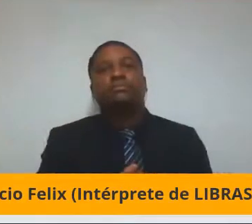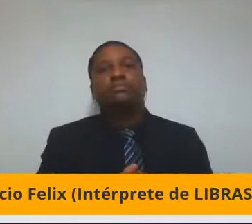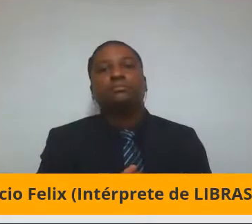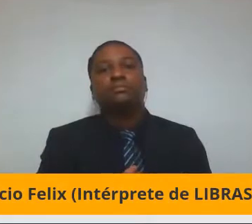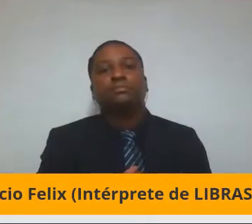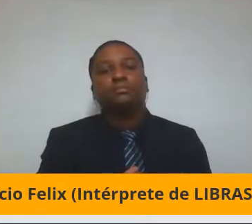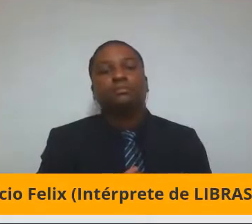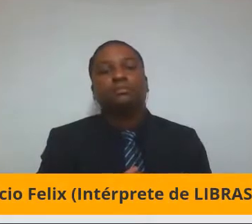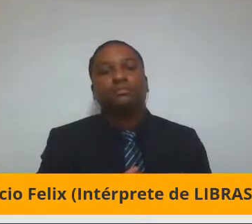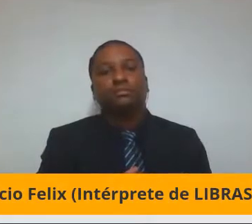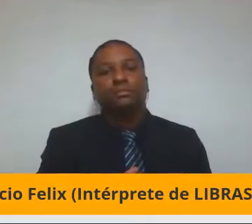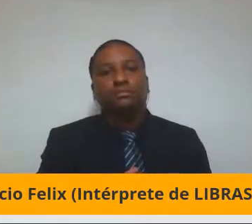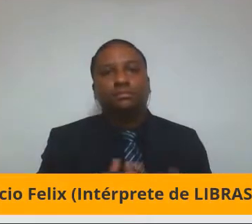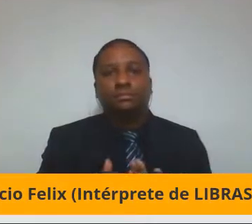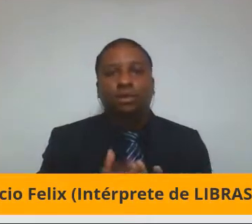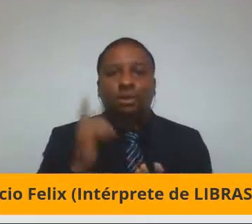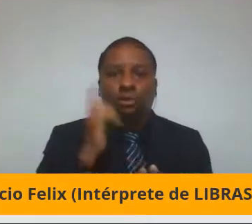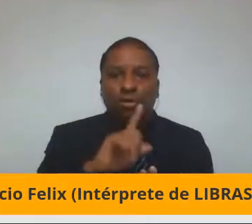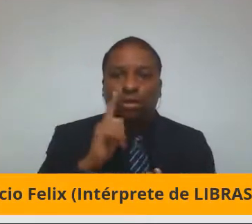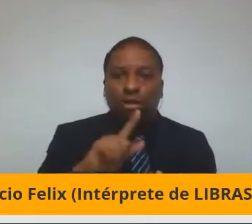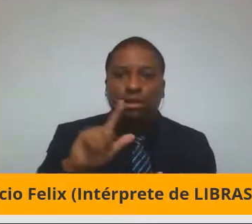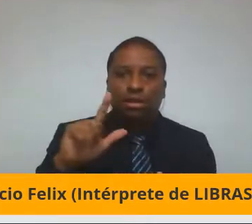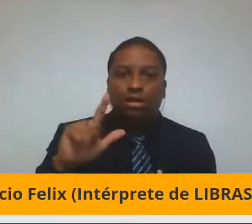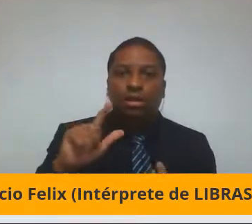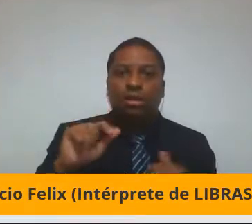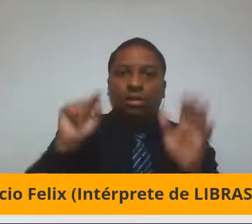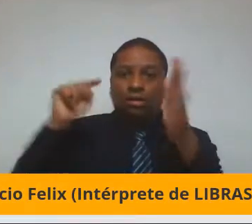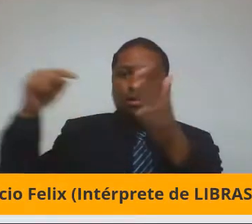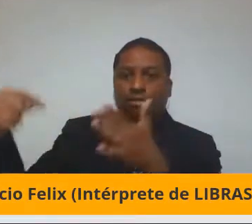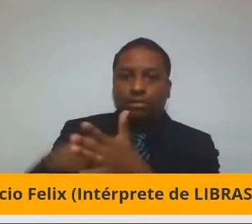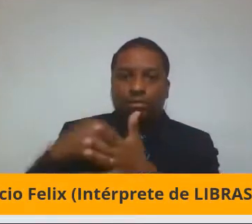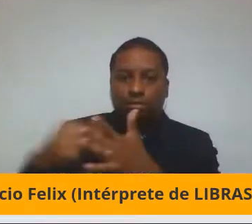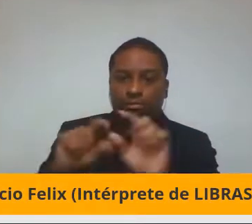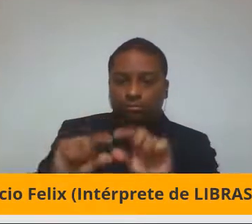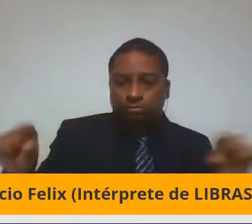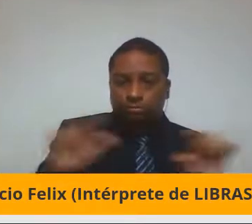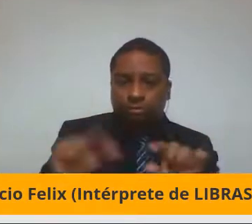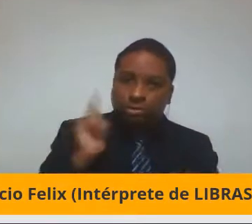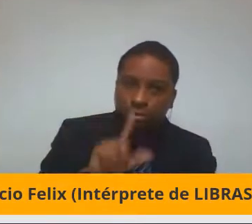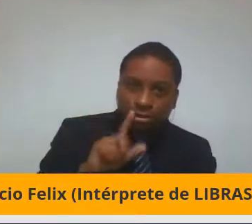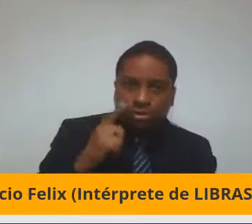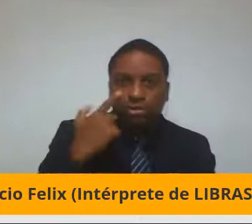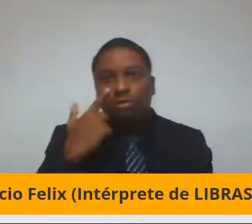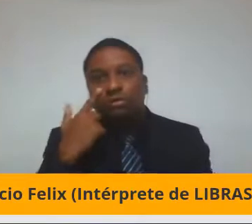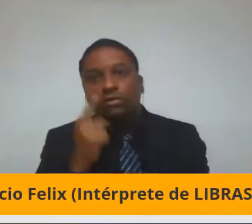Paulo Henrique, você consegue colocar as perguntas para a gente aqui? Ou deixa eu ver se eu consigo puxar aqui. Espera aí.